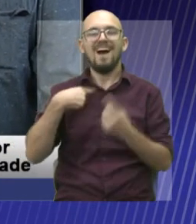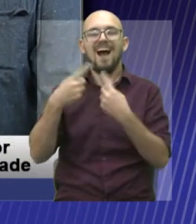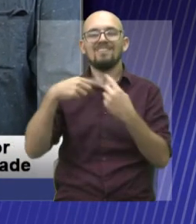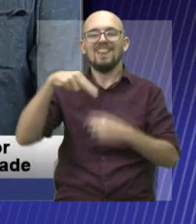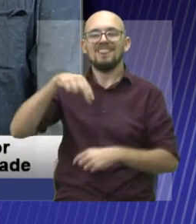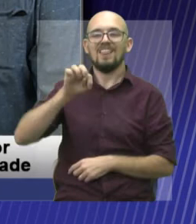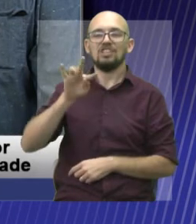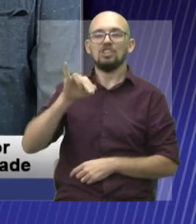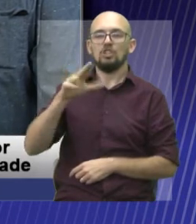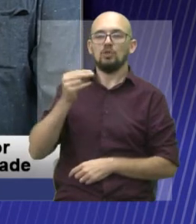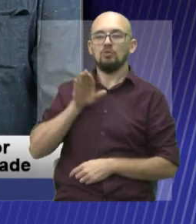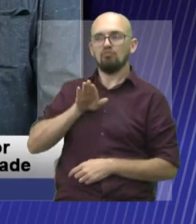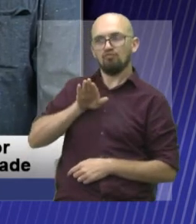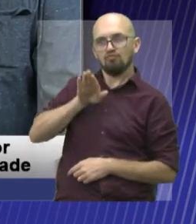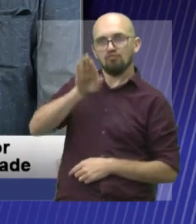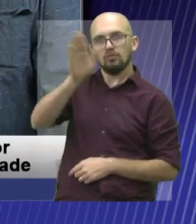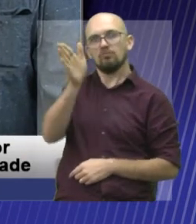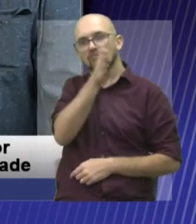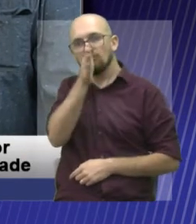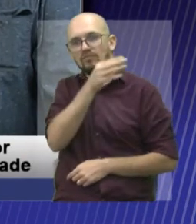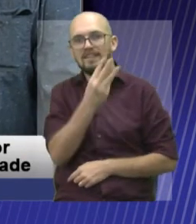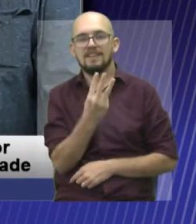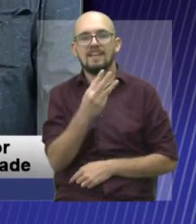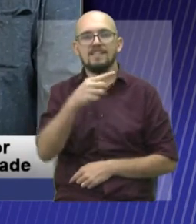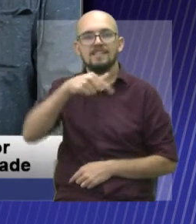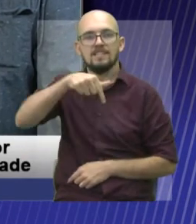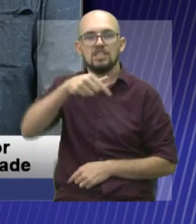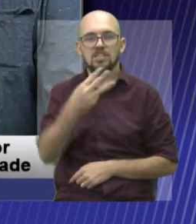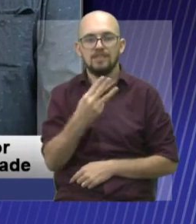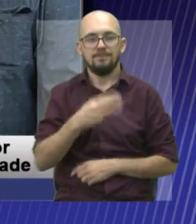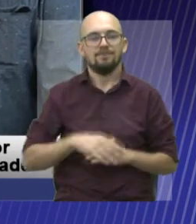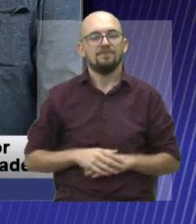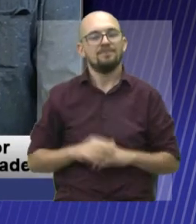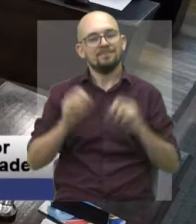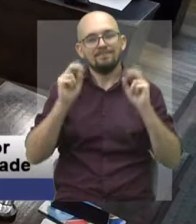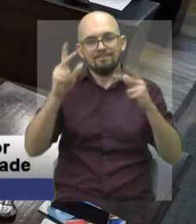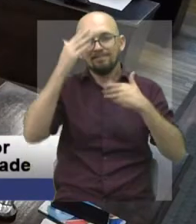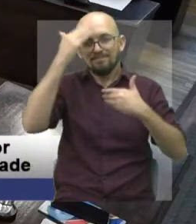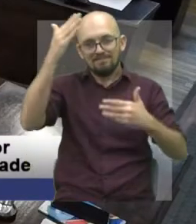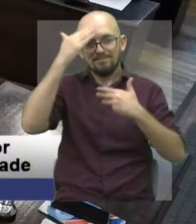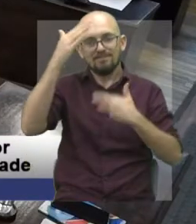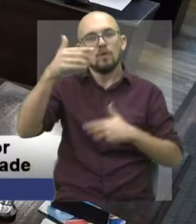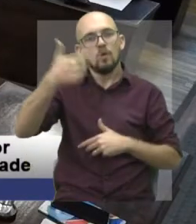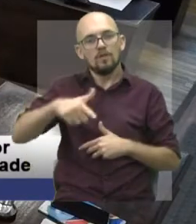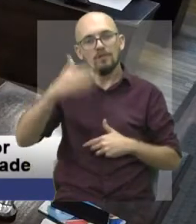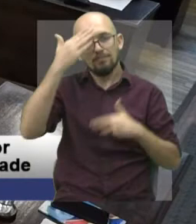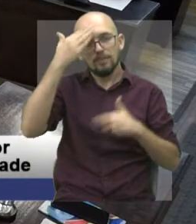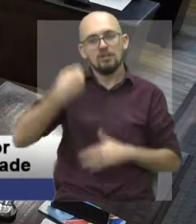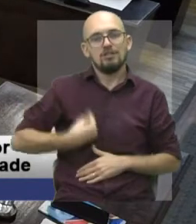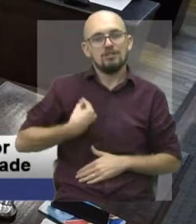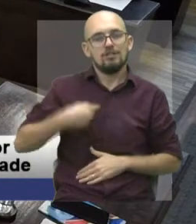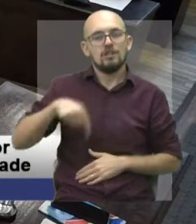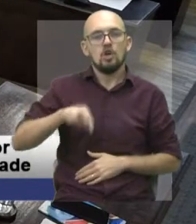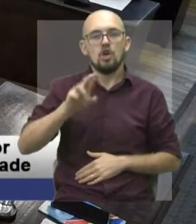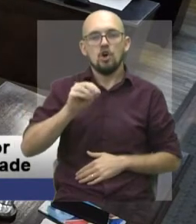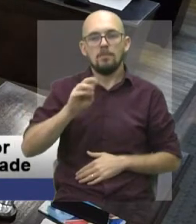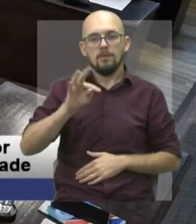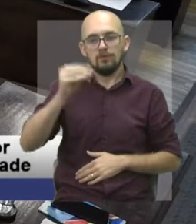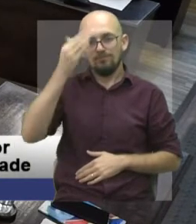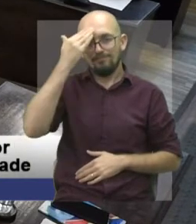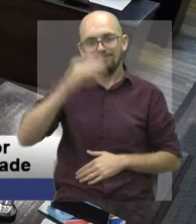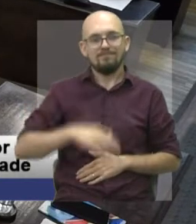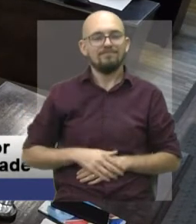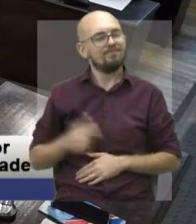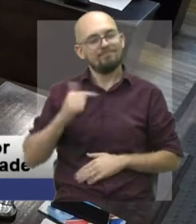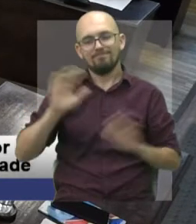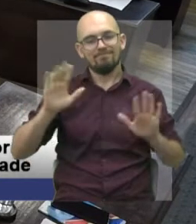373. Ah, tá. Só isso. Agradeço mais uma vez a presença de você aqui, Roberto. Muito obrigado. Eu que